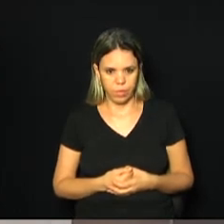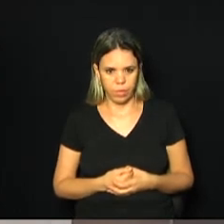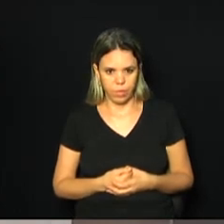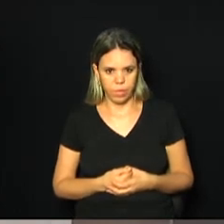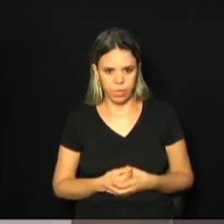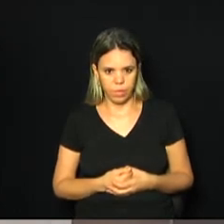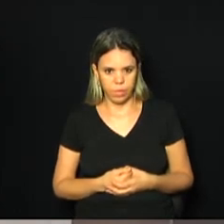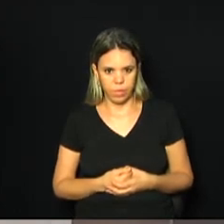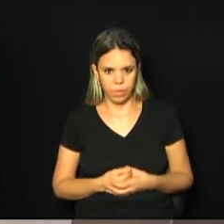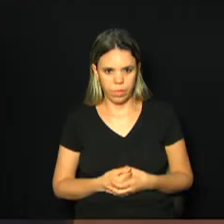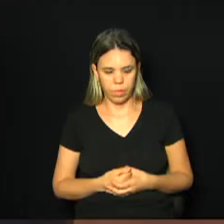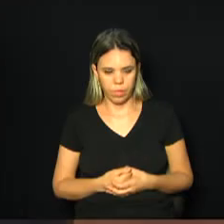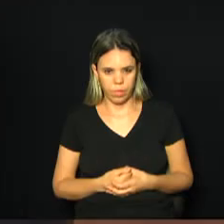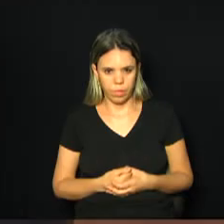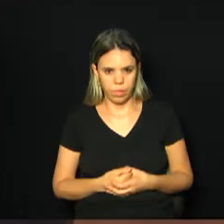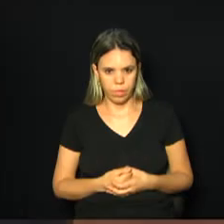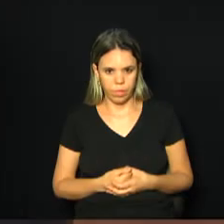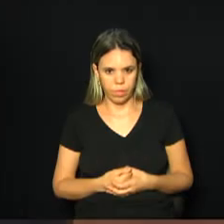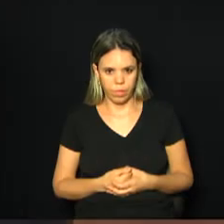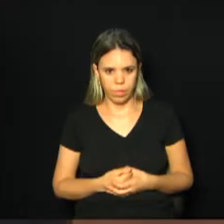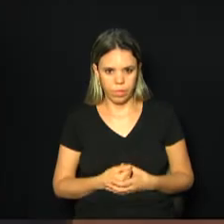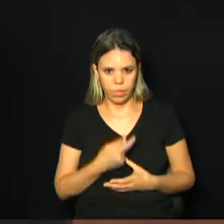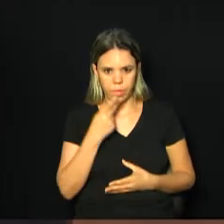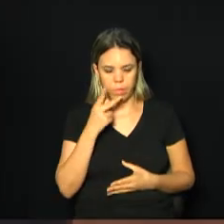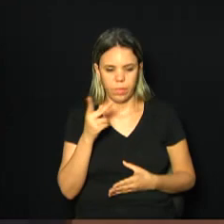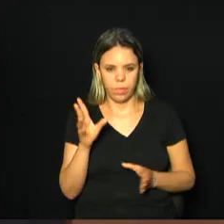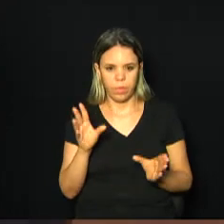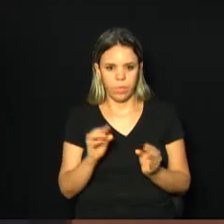Tá bom, obrigado. Eu queria falar sobre